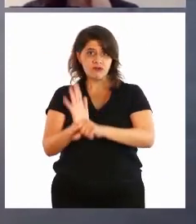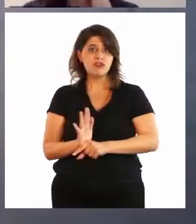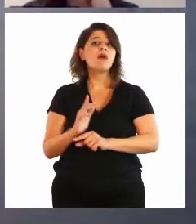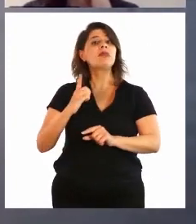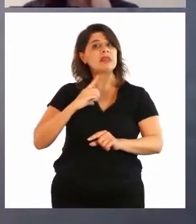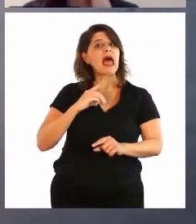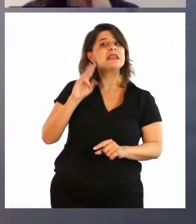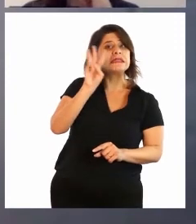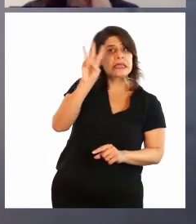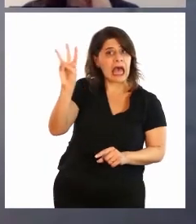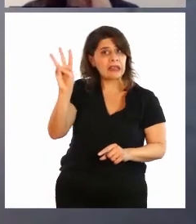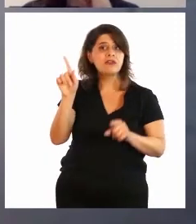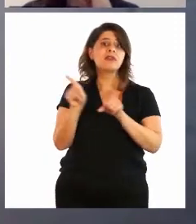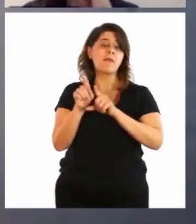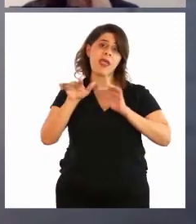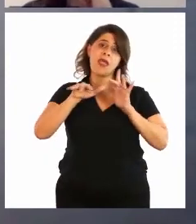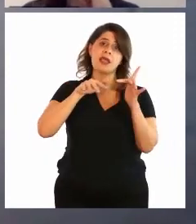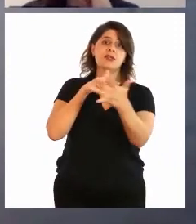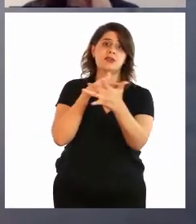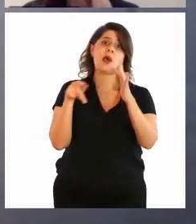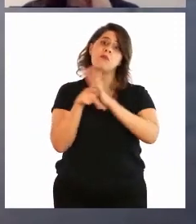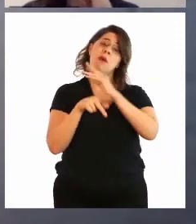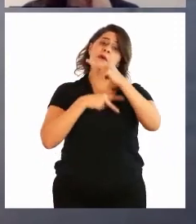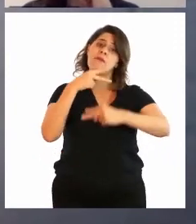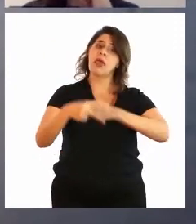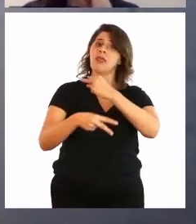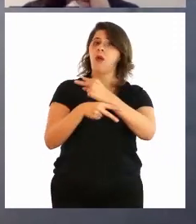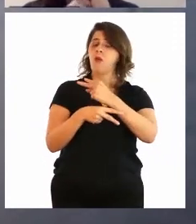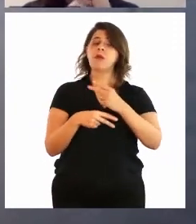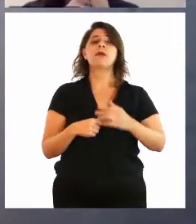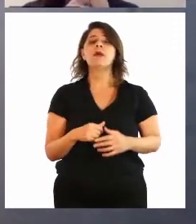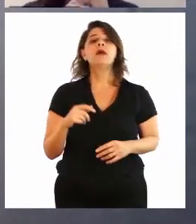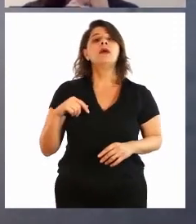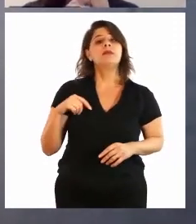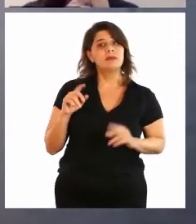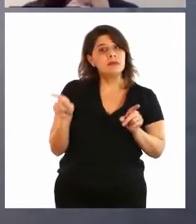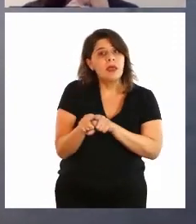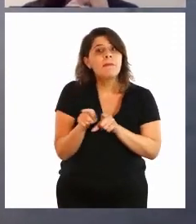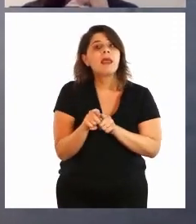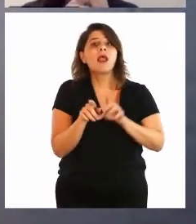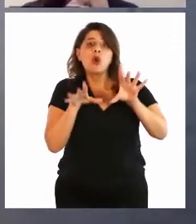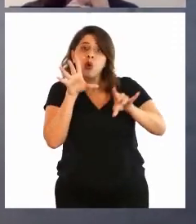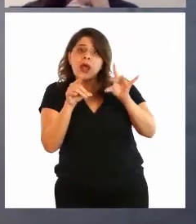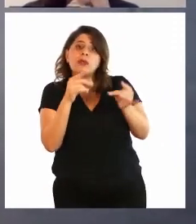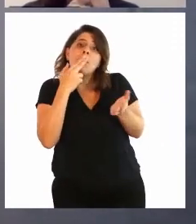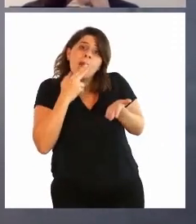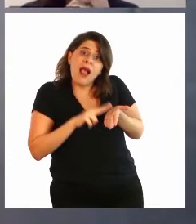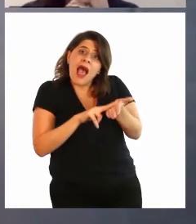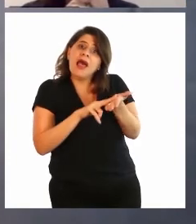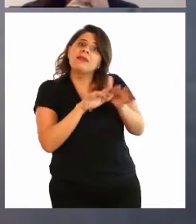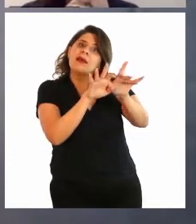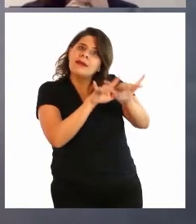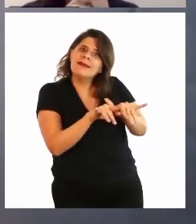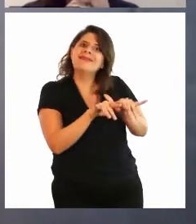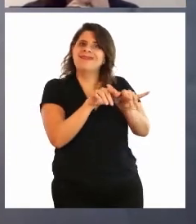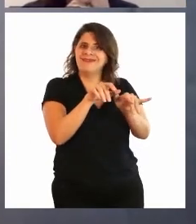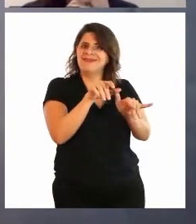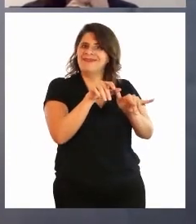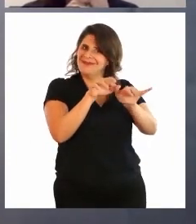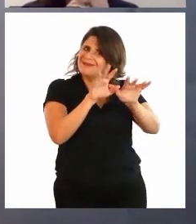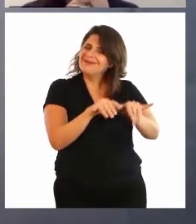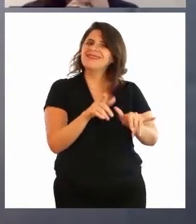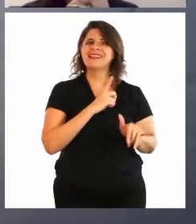da Bienal. Tem também as cartas que os curadores têm escrito, compartilhando aos poucos os caminhos da